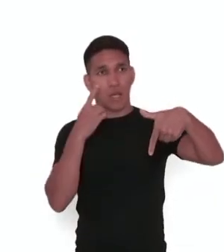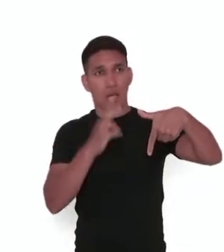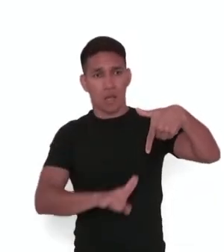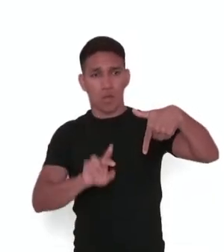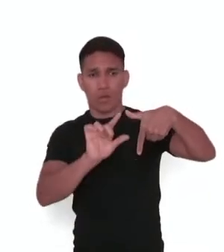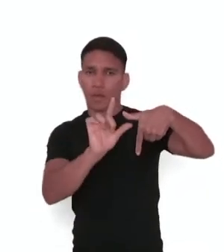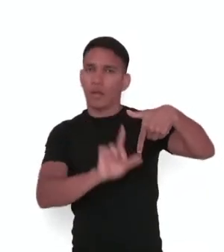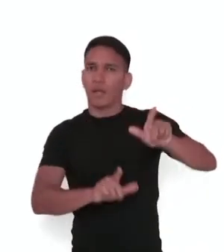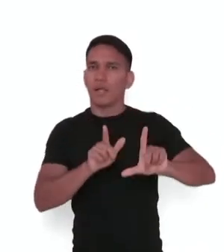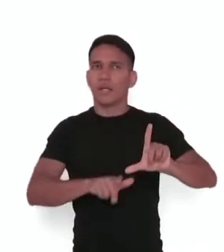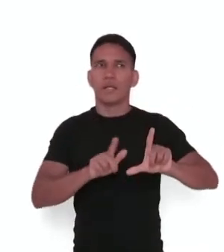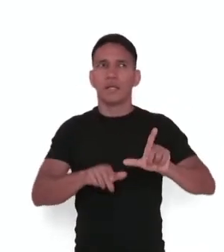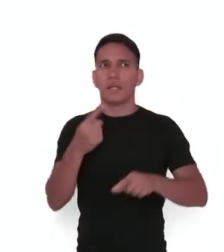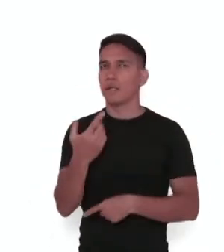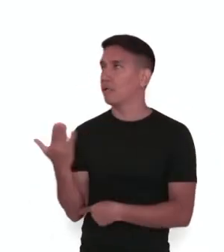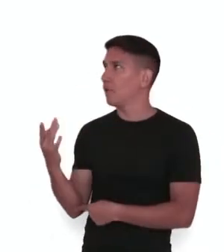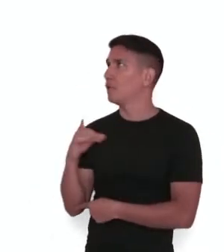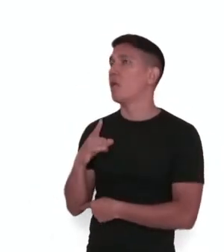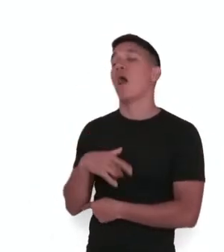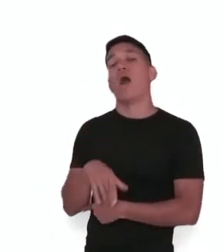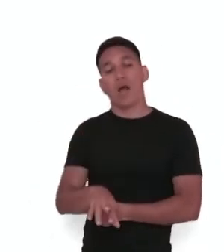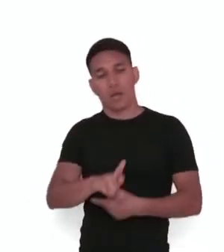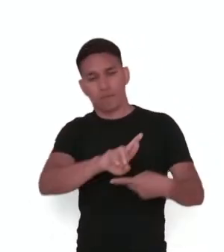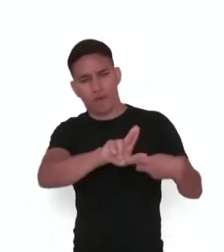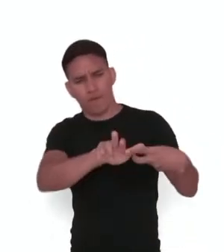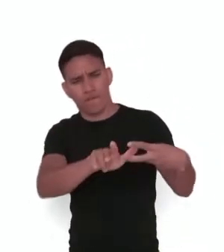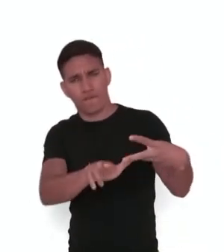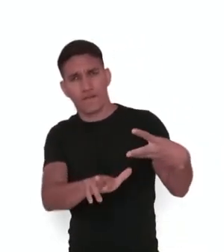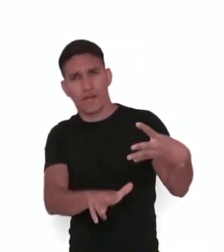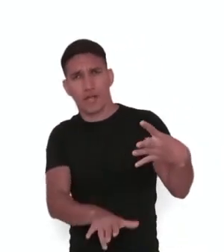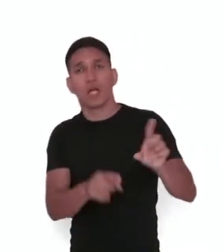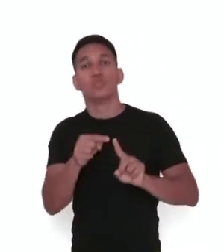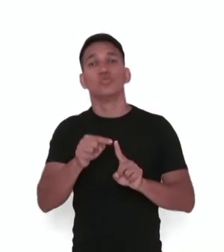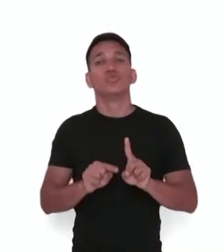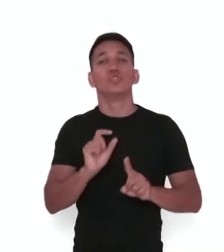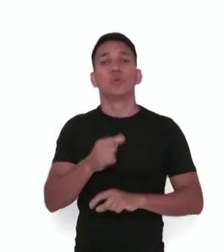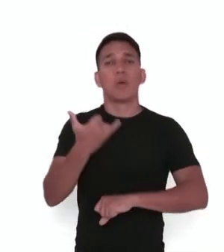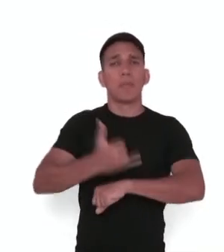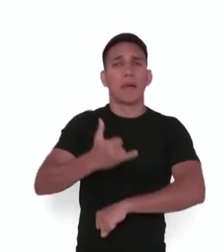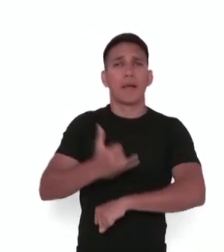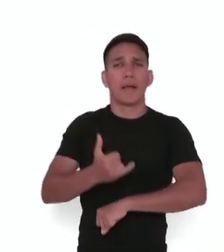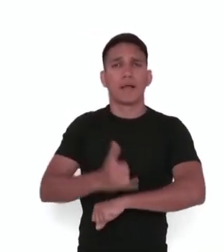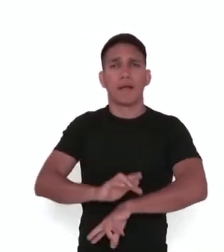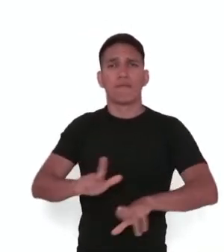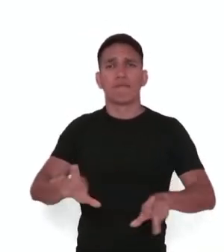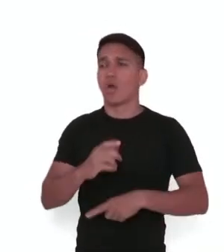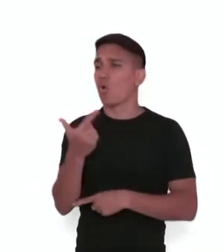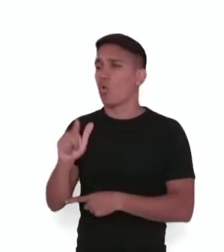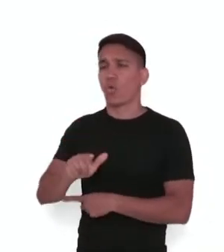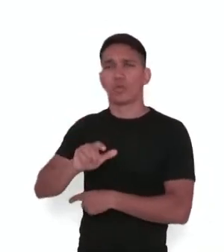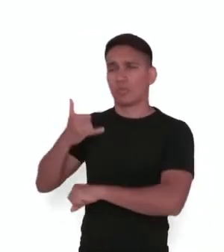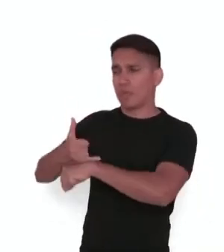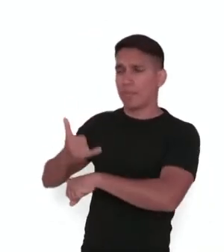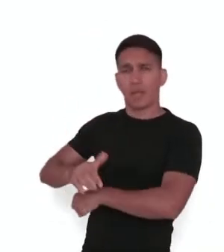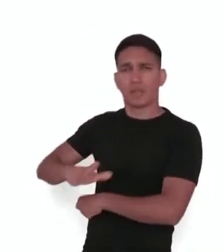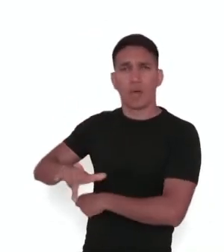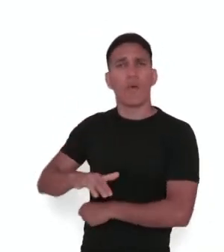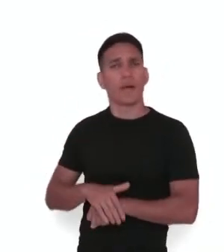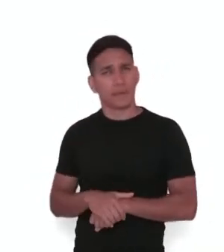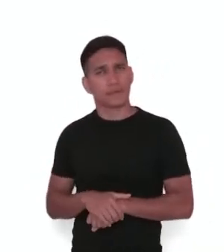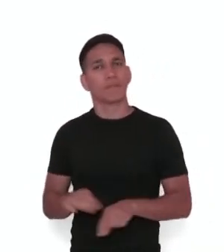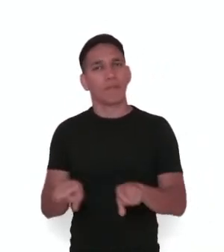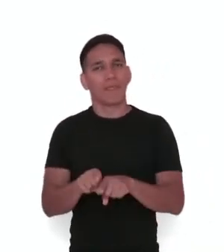ó, minerais metálicos, alumínio, cobre, estanho e tal, minerais não metálicos, o calcário, o diamante. Então, eu